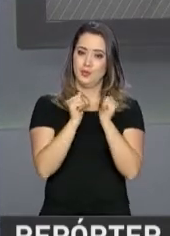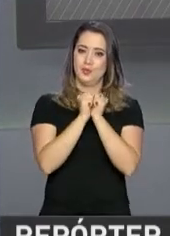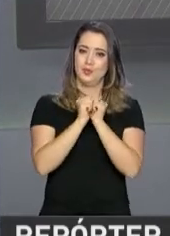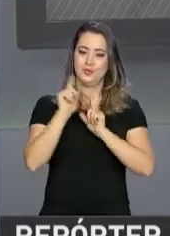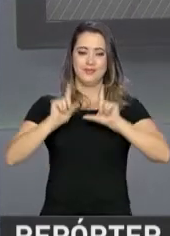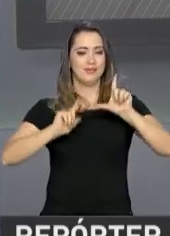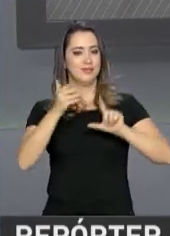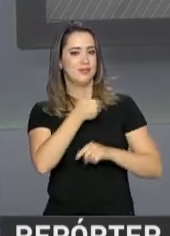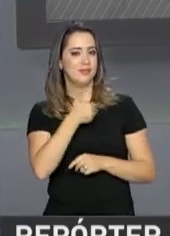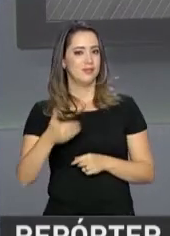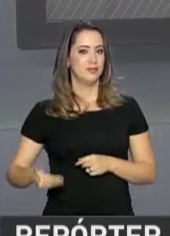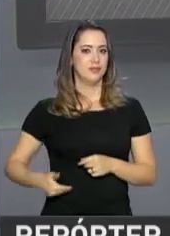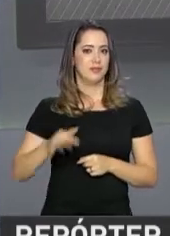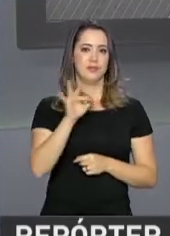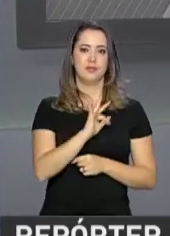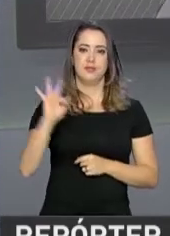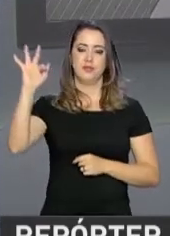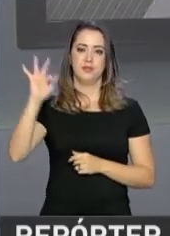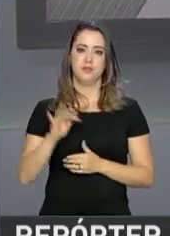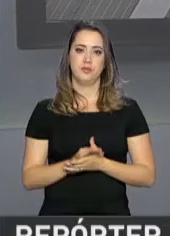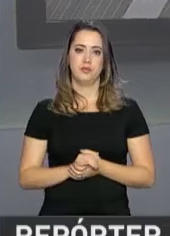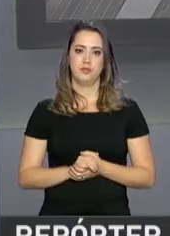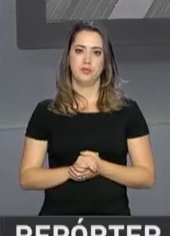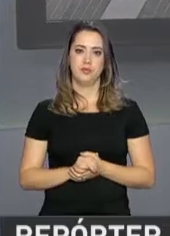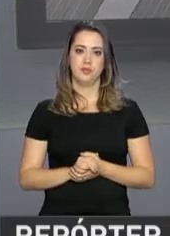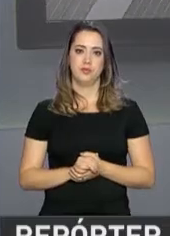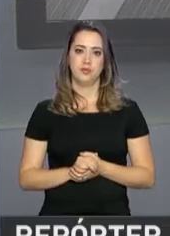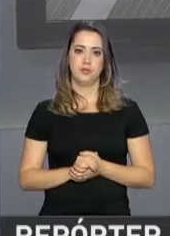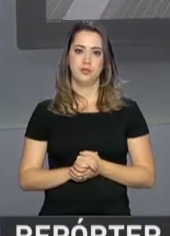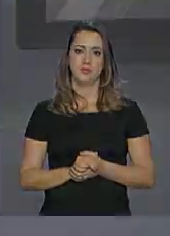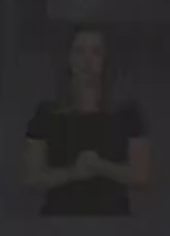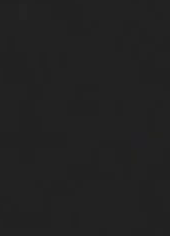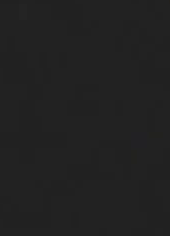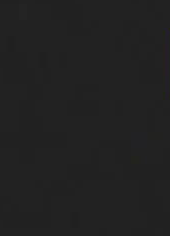continue com a gente aqui na nbr a tv do governo federal